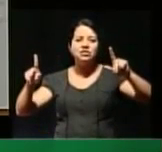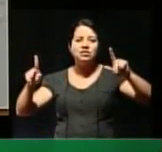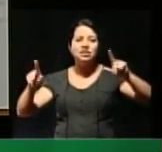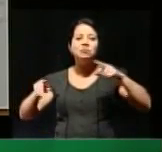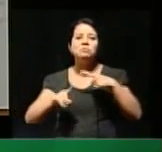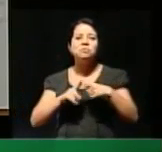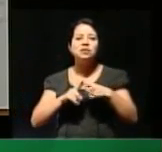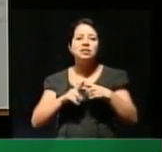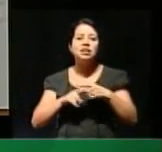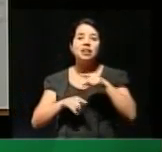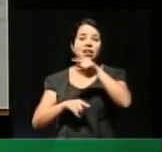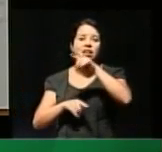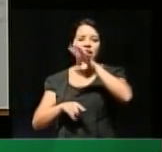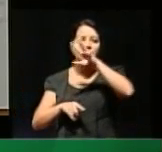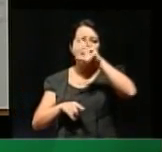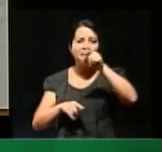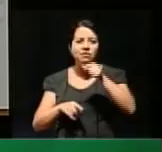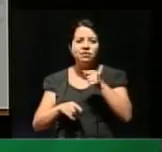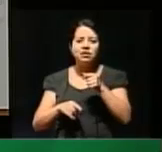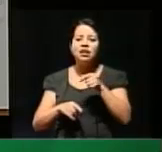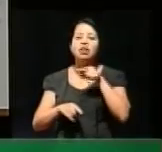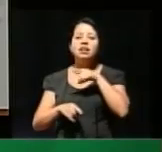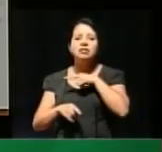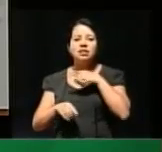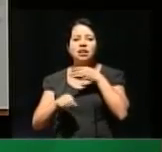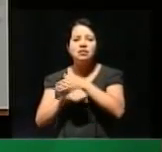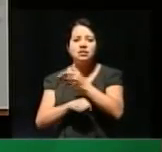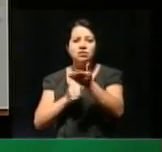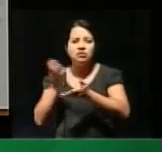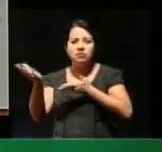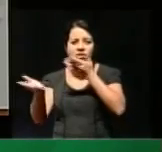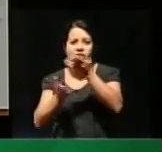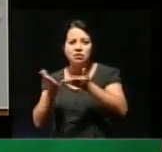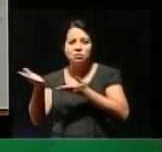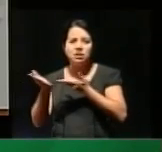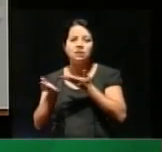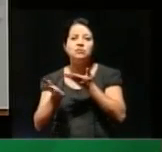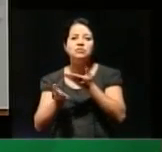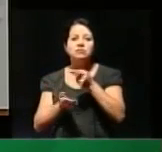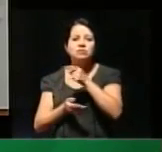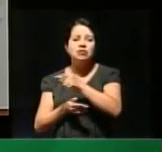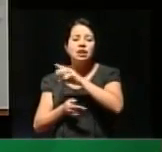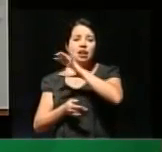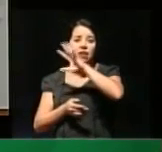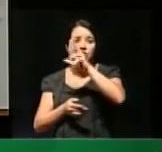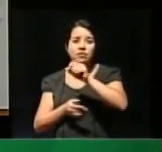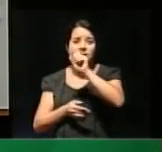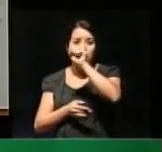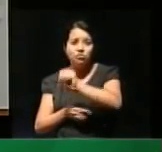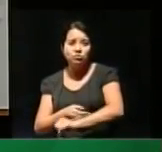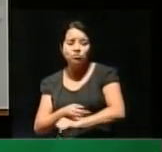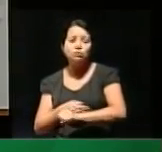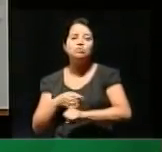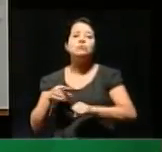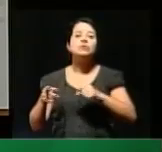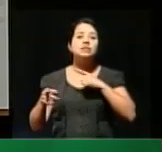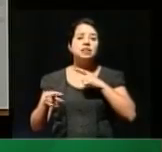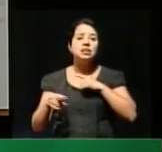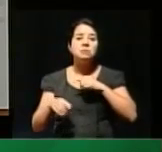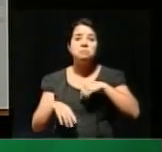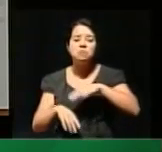tratamento na África. E isso se deve, assim, em grande parte, ao acesso ao tratamento na África do Sul. A África do Sul agora tem mais